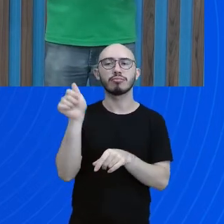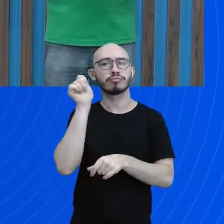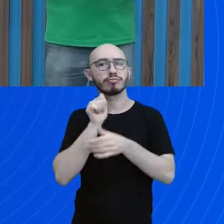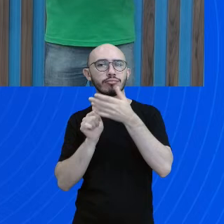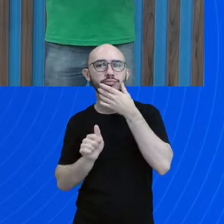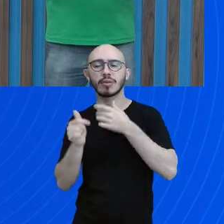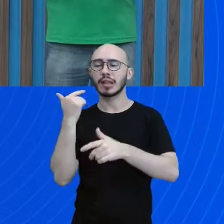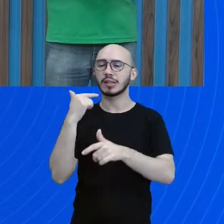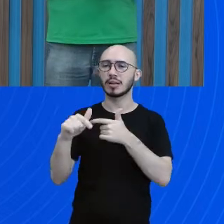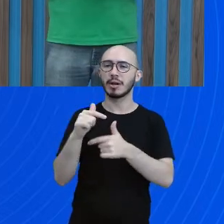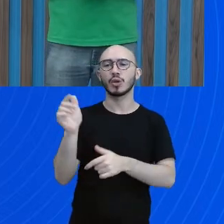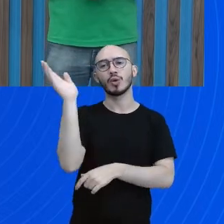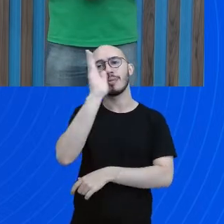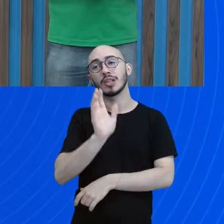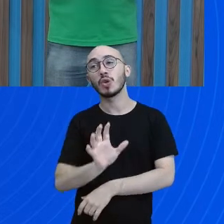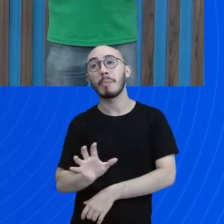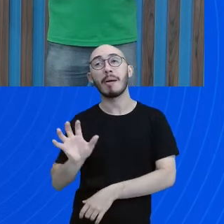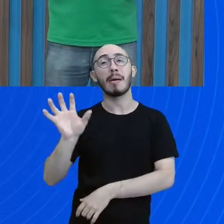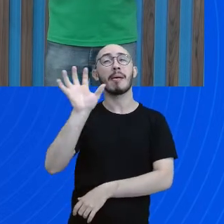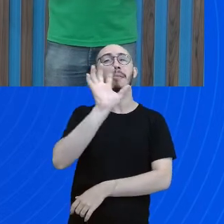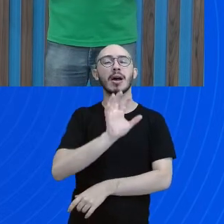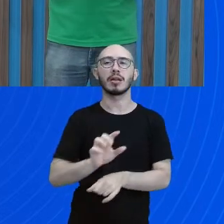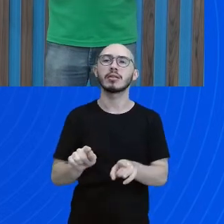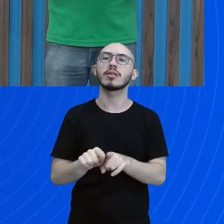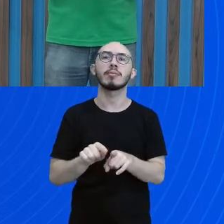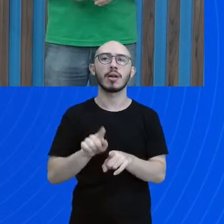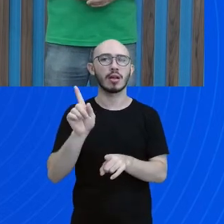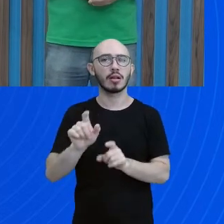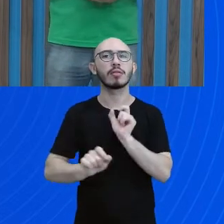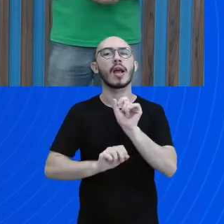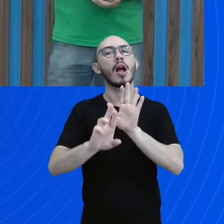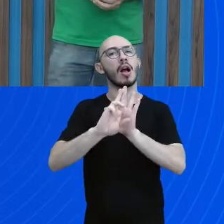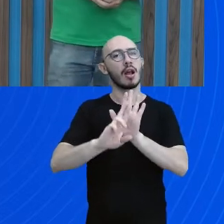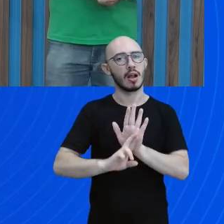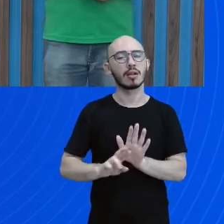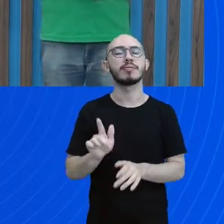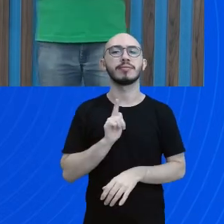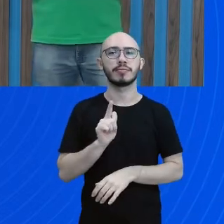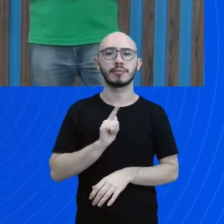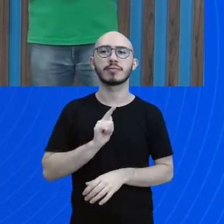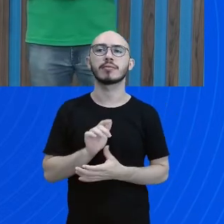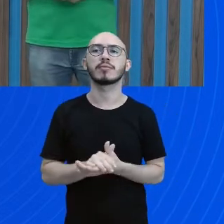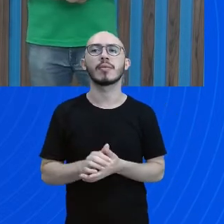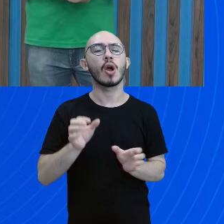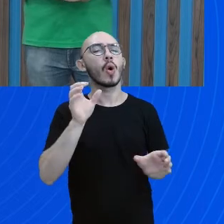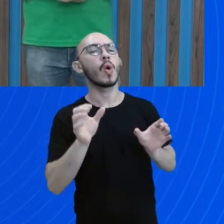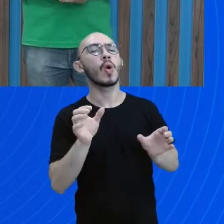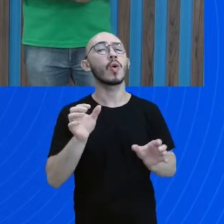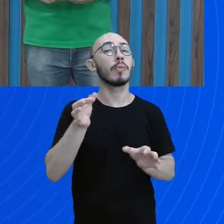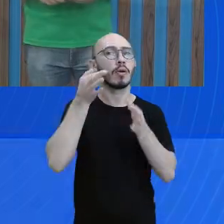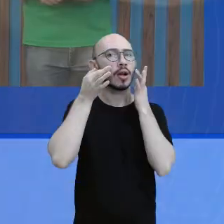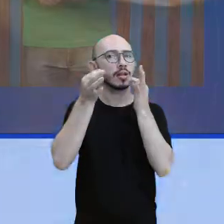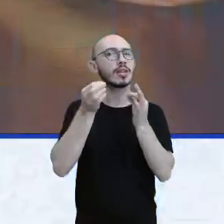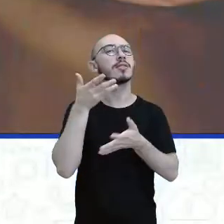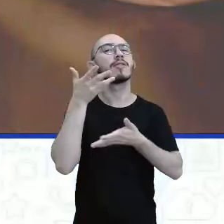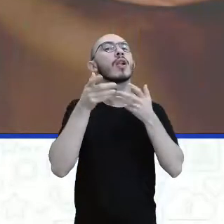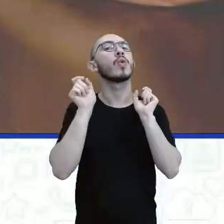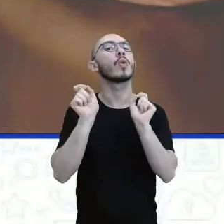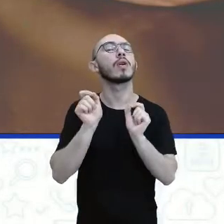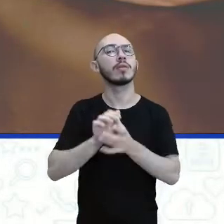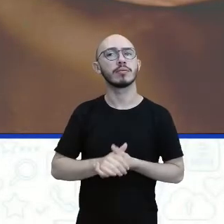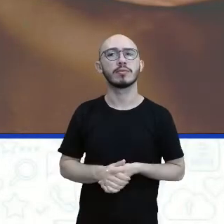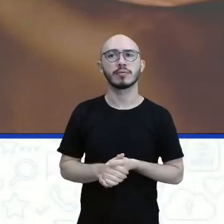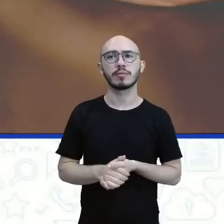trabalhadoras, enfim, no Brasil inteiro. Então, tudo passou a ser muito bem regulamentado. O nosso robozinho está fazendo uma observação interessante aí. Ele está dizendo